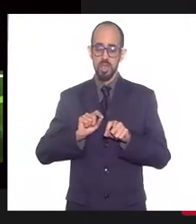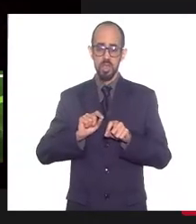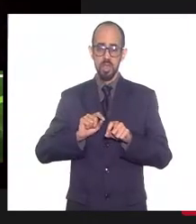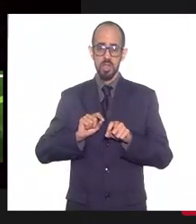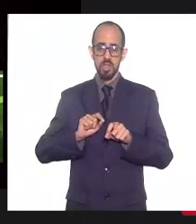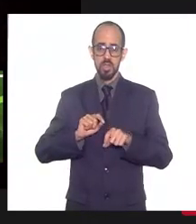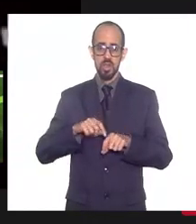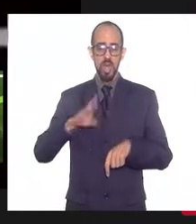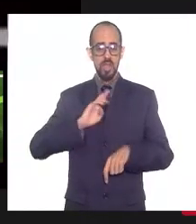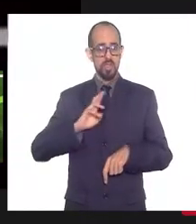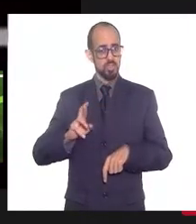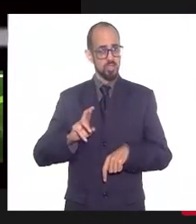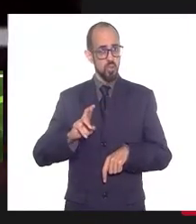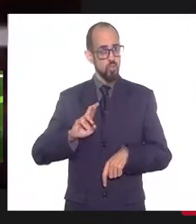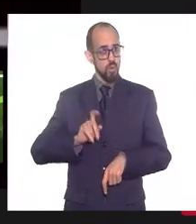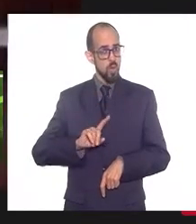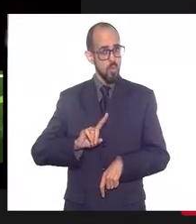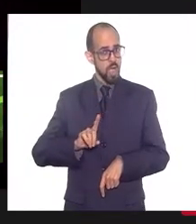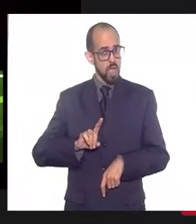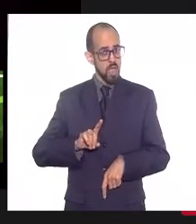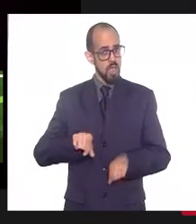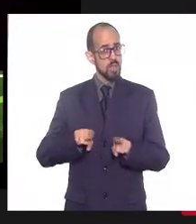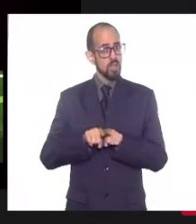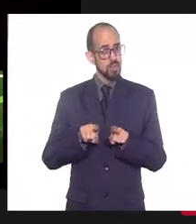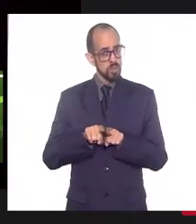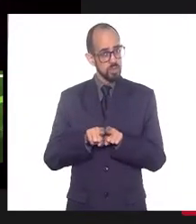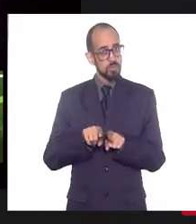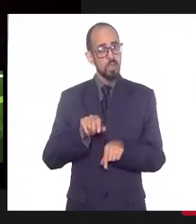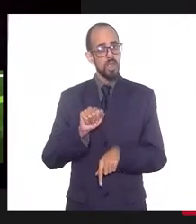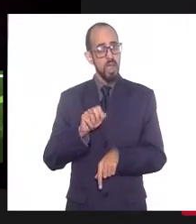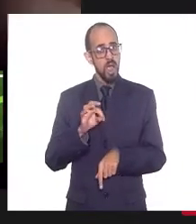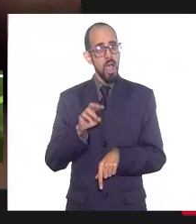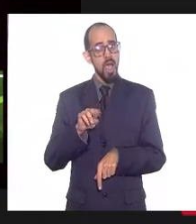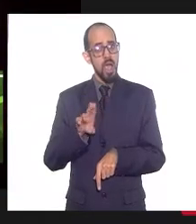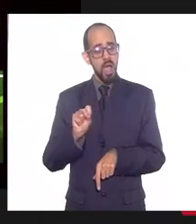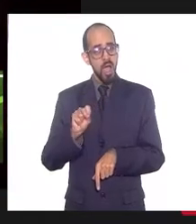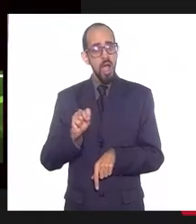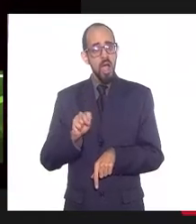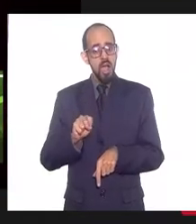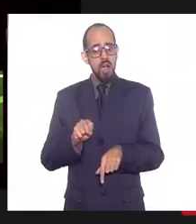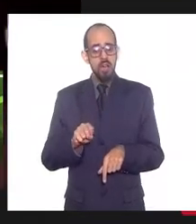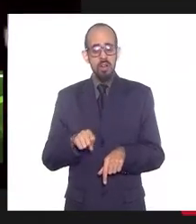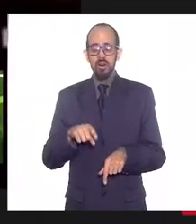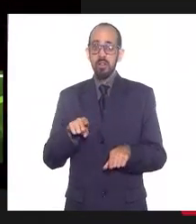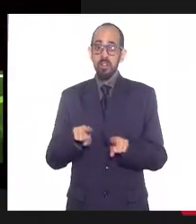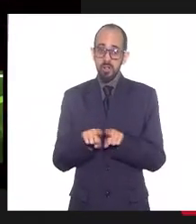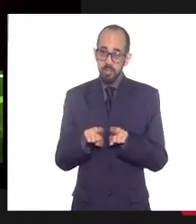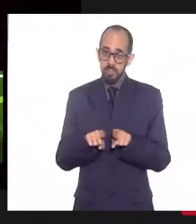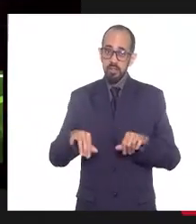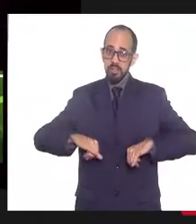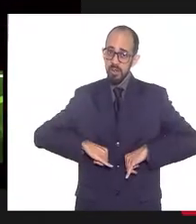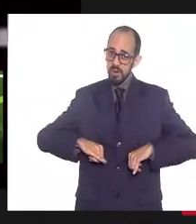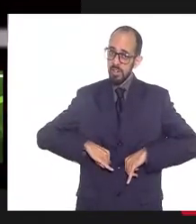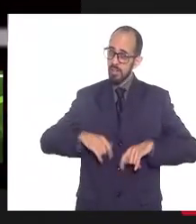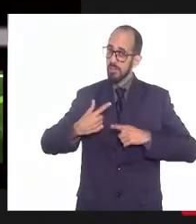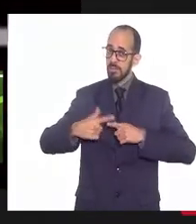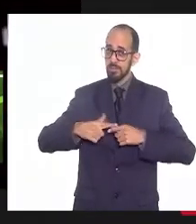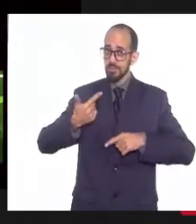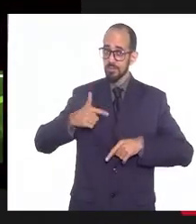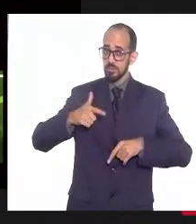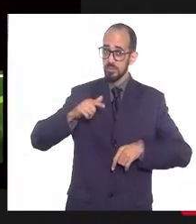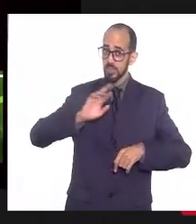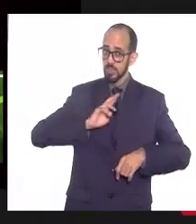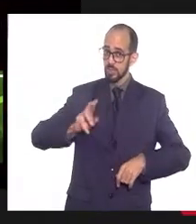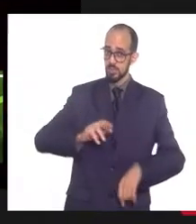os religiosos. Isso atinge também os ateus, que também sofrem com intolerância religiosa por não terem nenhuma